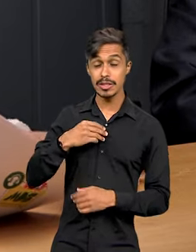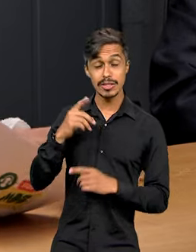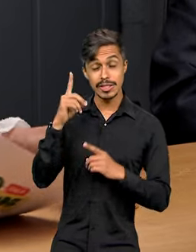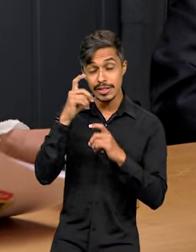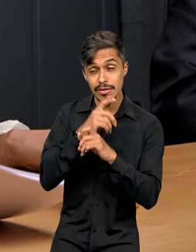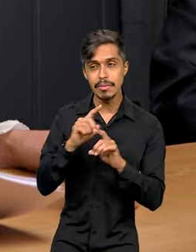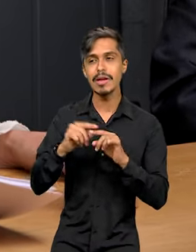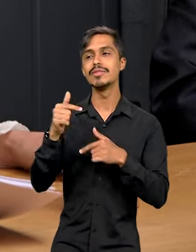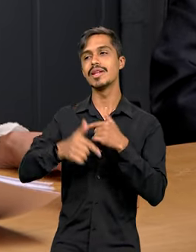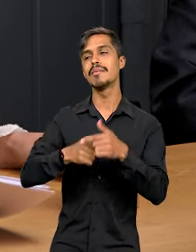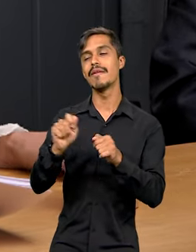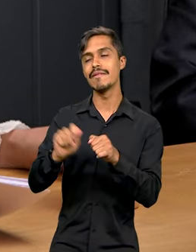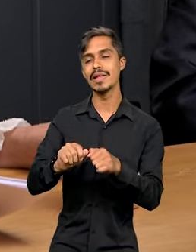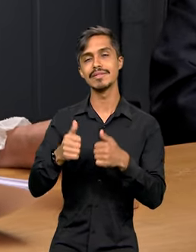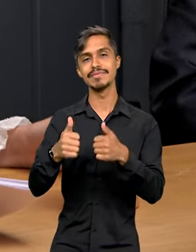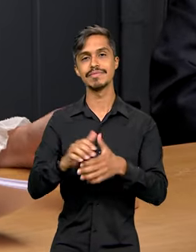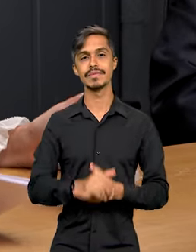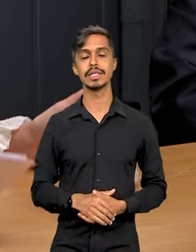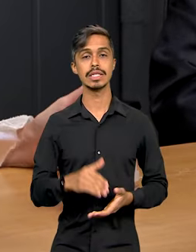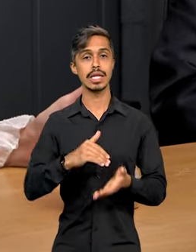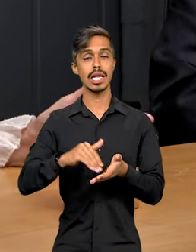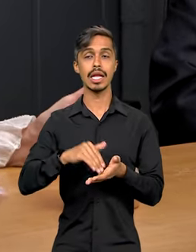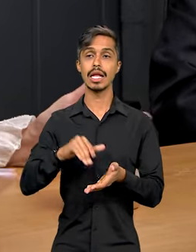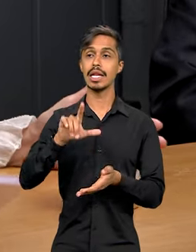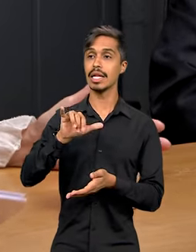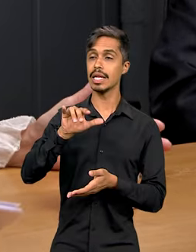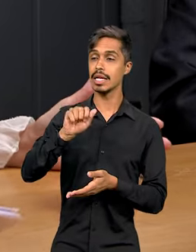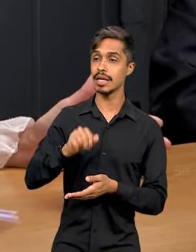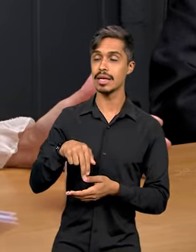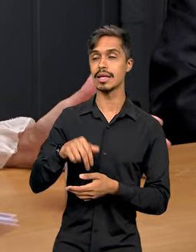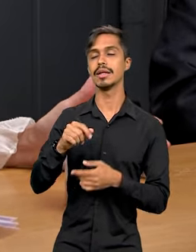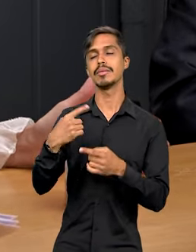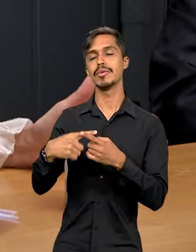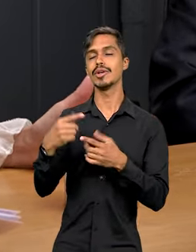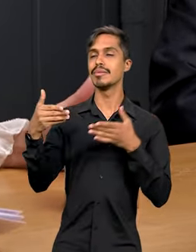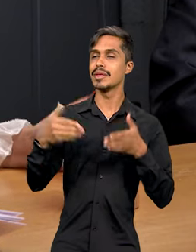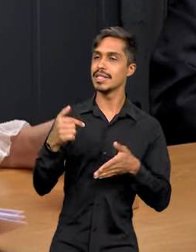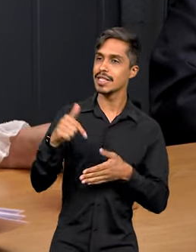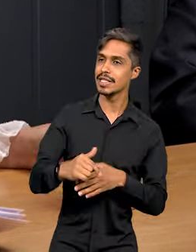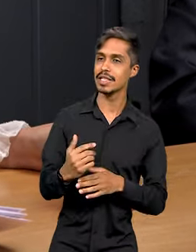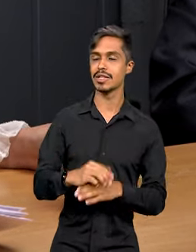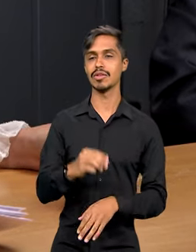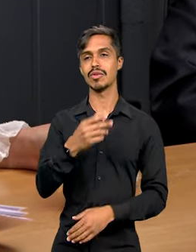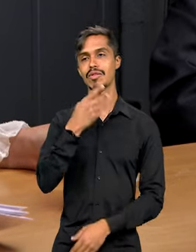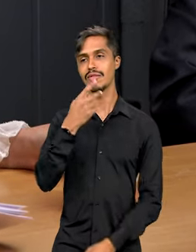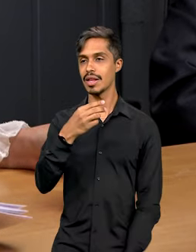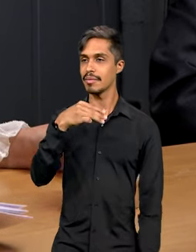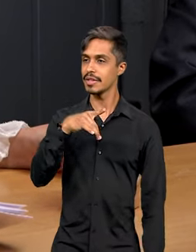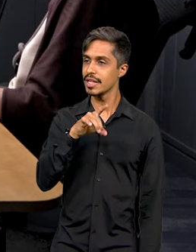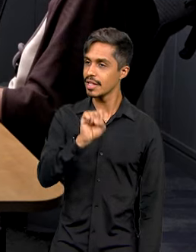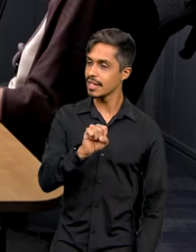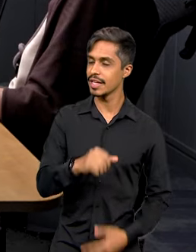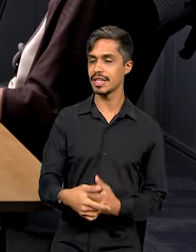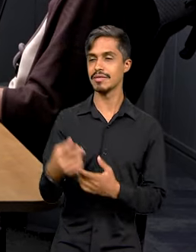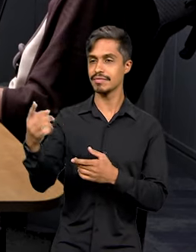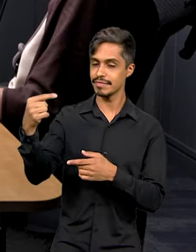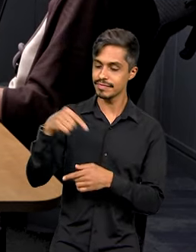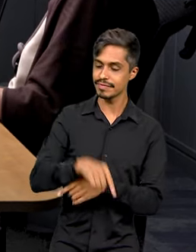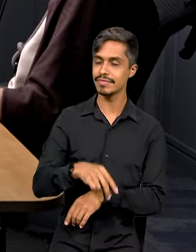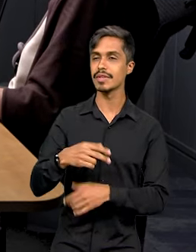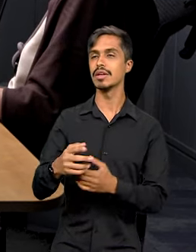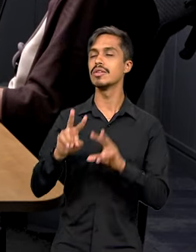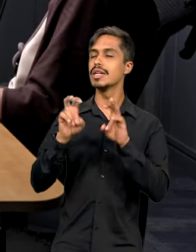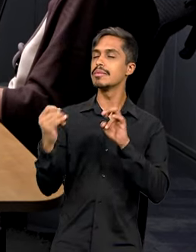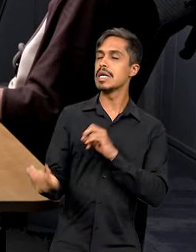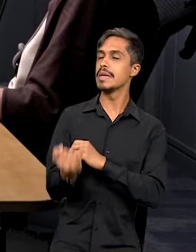mas o trabalho tá sendo feito secretária Lilian quero agradecer a senhora pela participação aqui no Fala MDS pela a presença por est